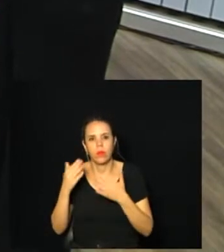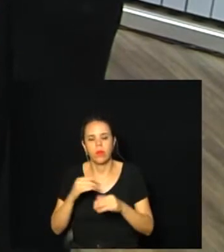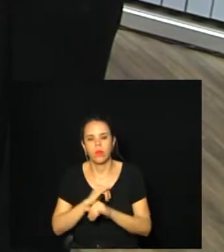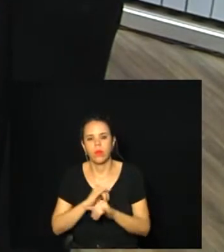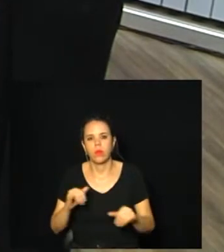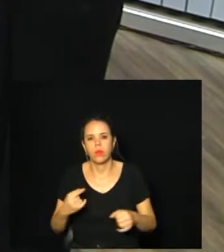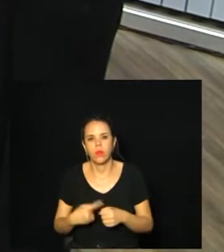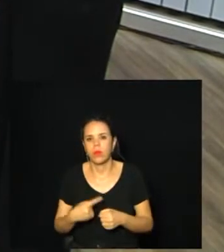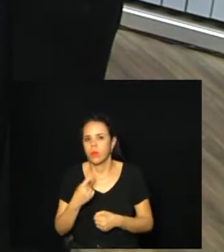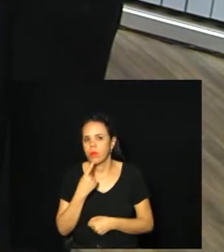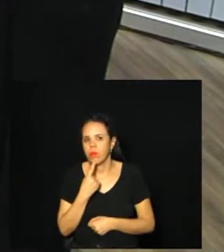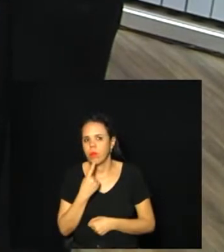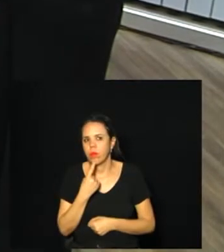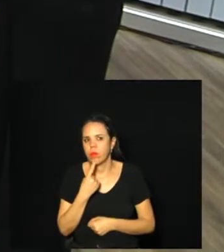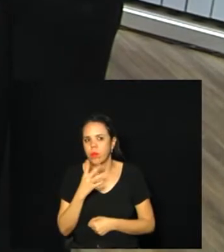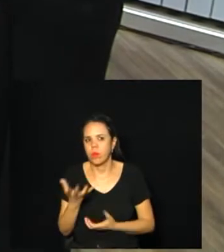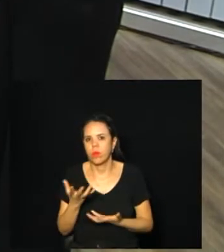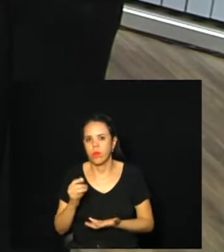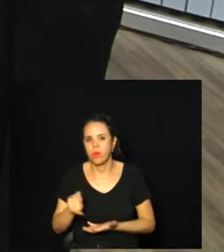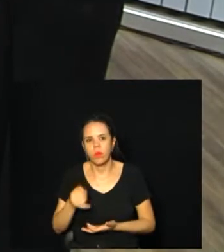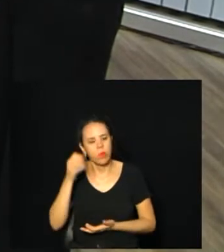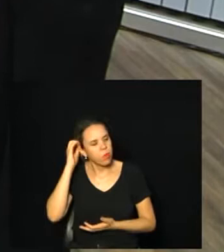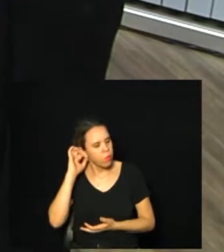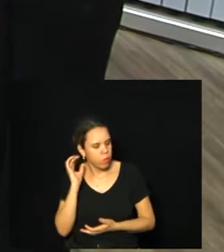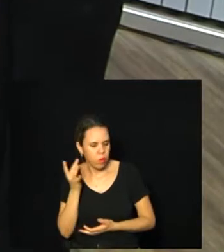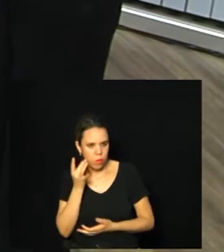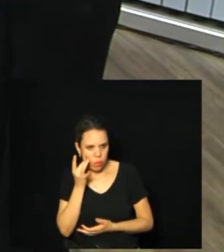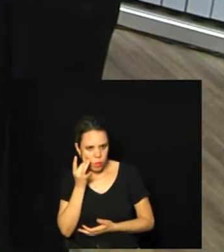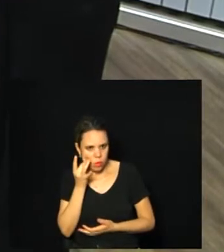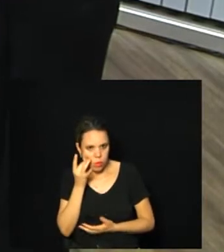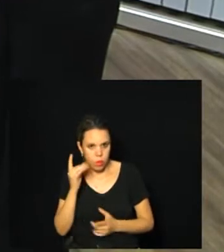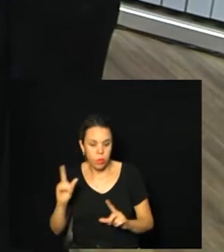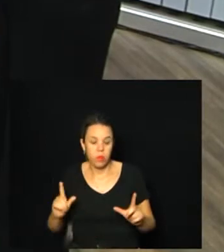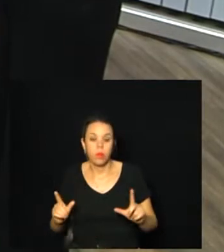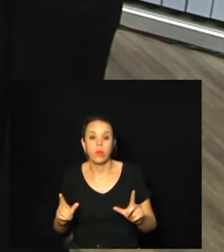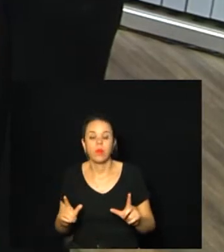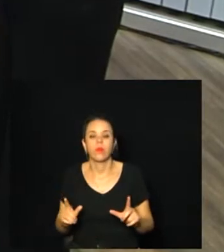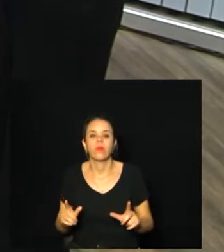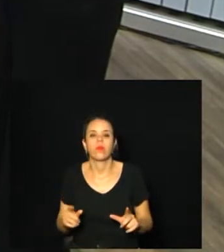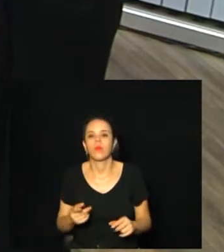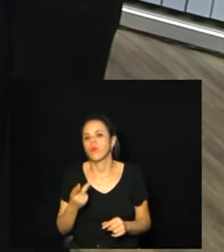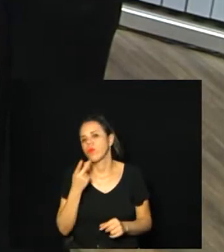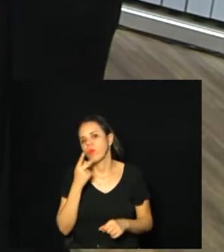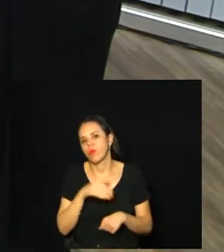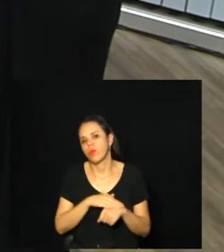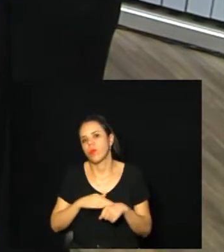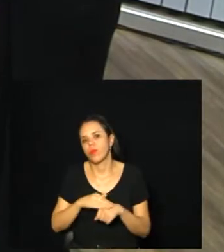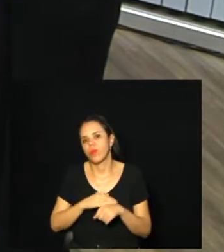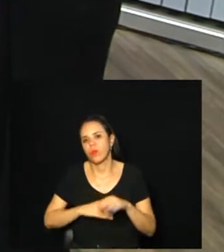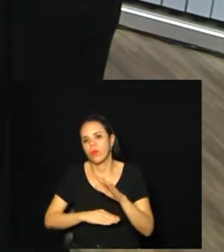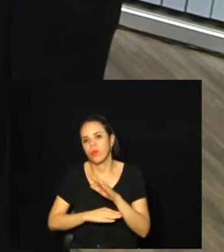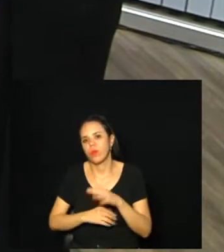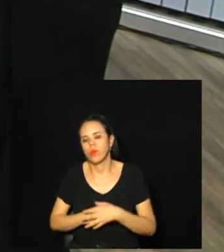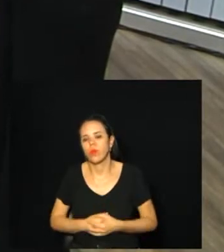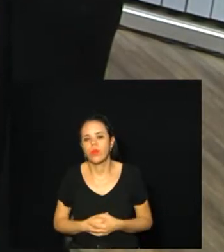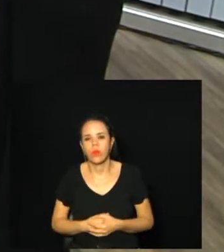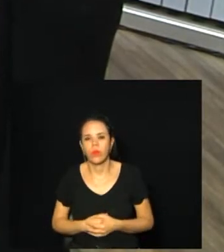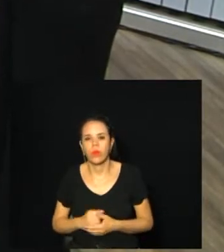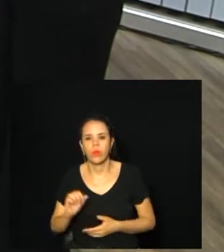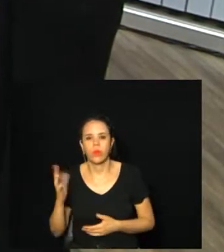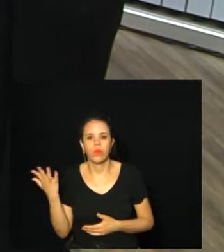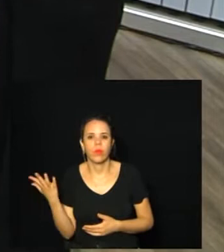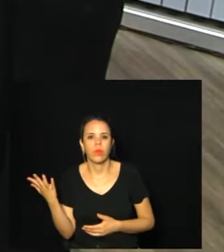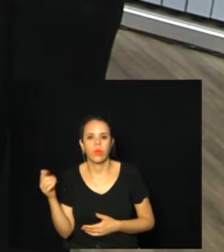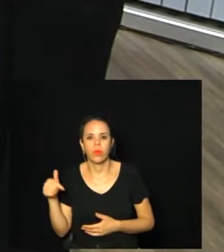da Metrópole de Campinas. Já quero aproveitar sua presença aqui nos nossos estúdios para nós falarmos das notícias do Legislativo, do que